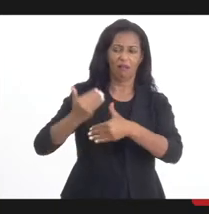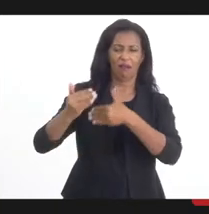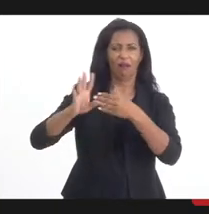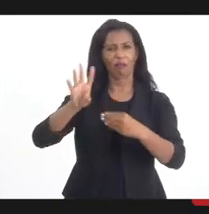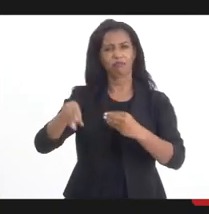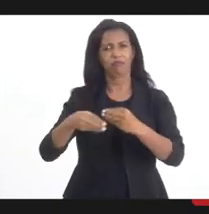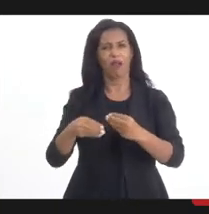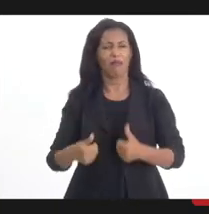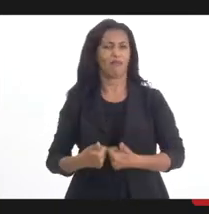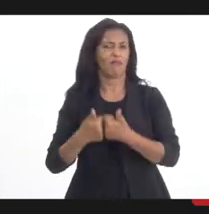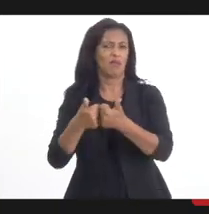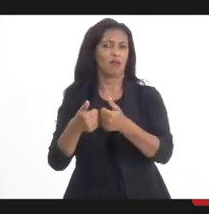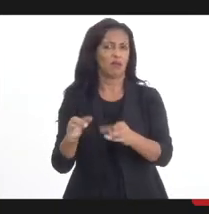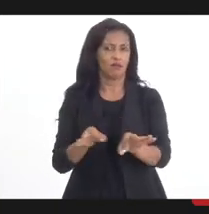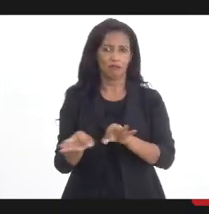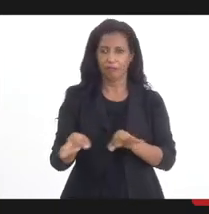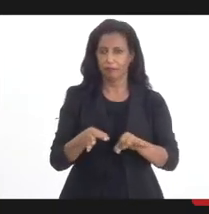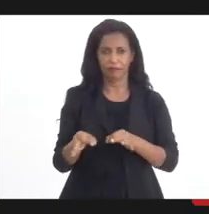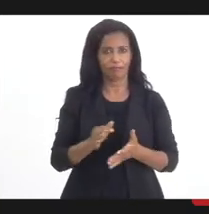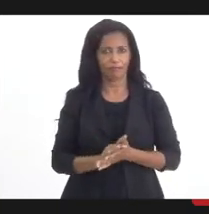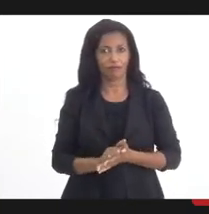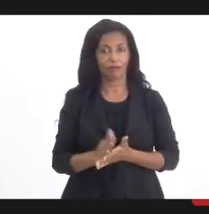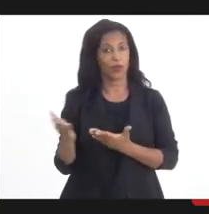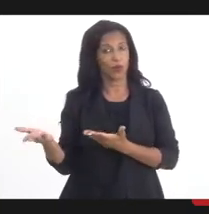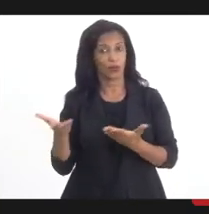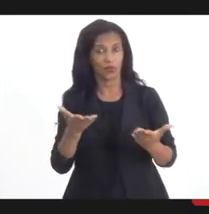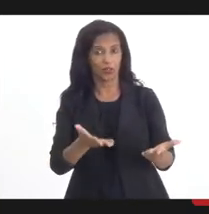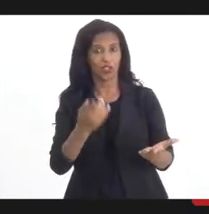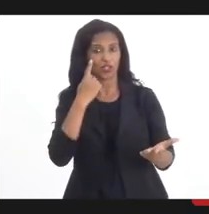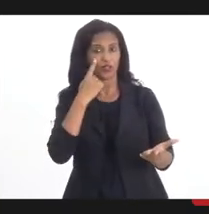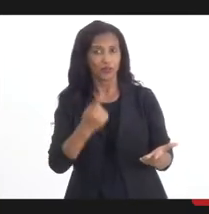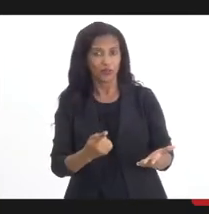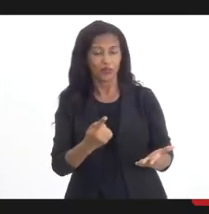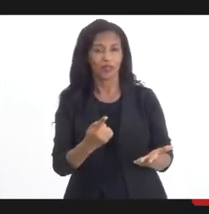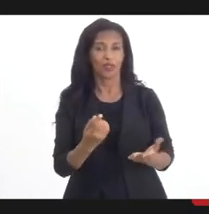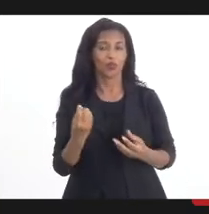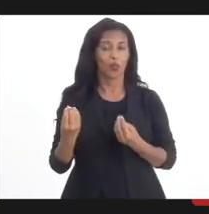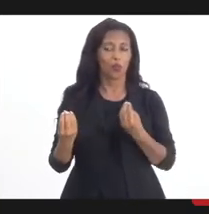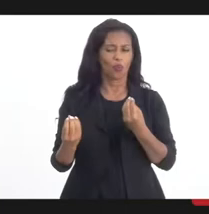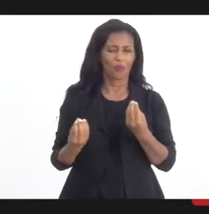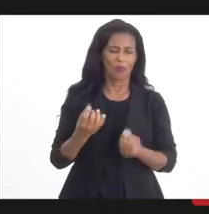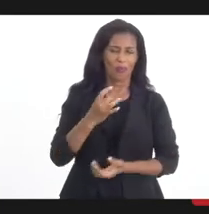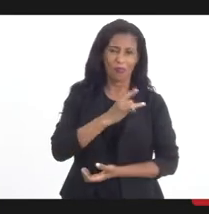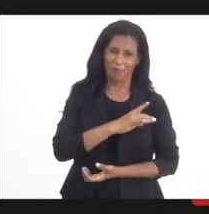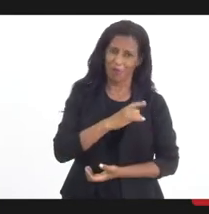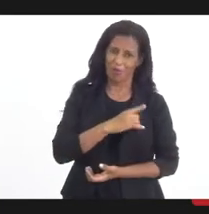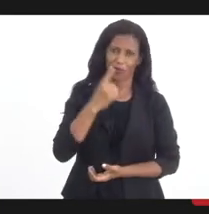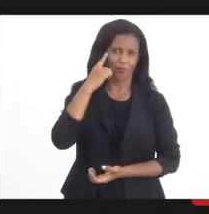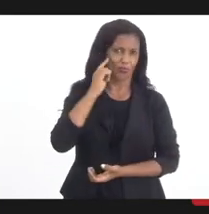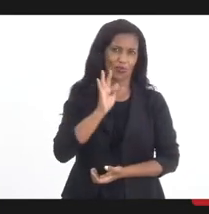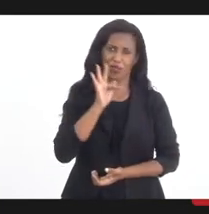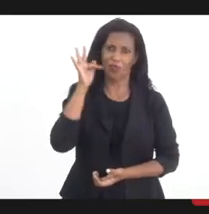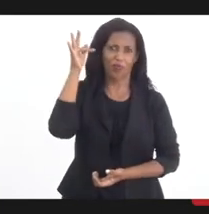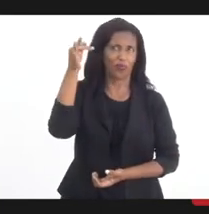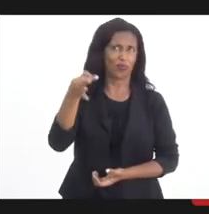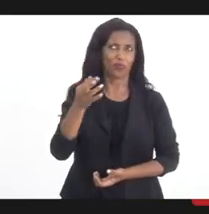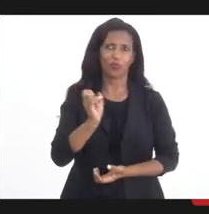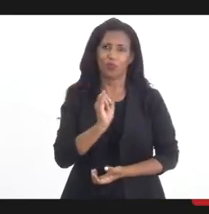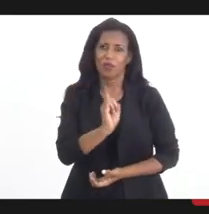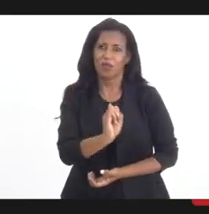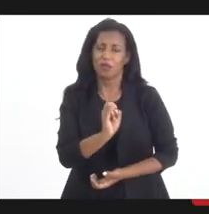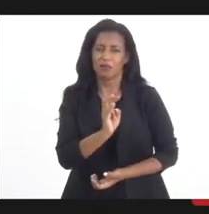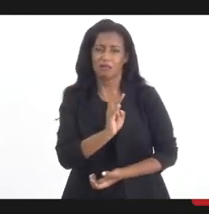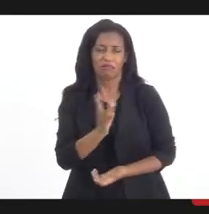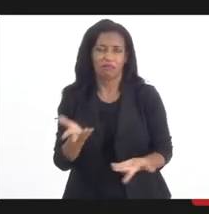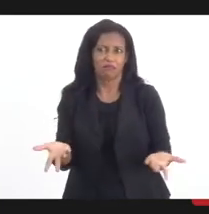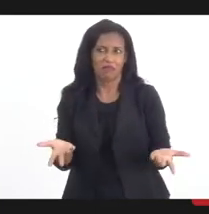incorporação vai melhorar de alguma forma. Ou seja, eu vejo isso com muito medo, não sei o futuro disso, se isso,